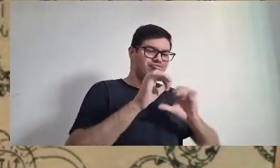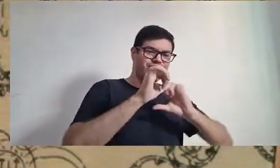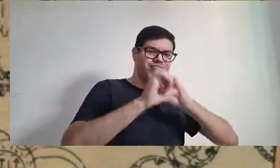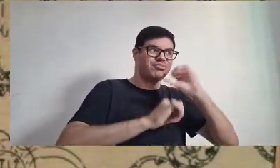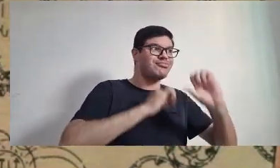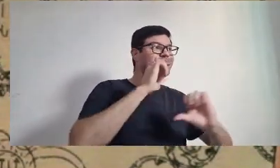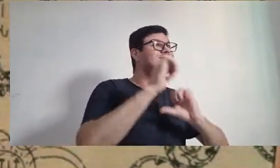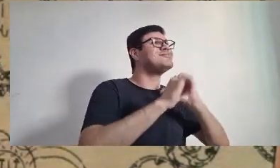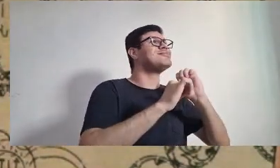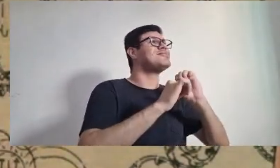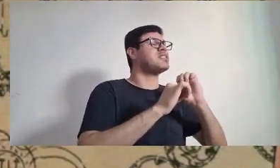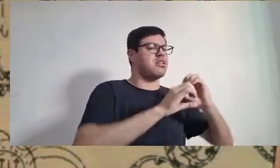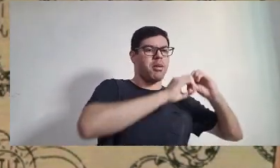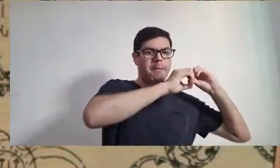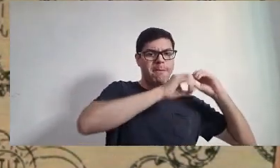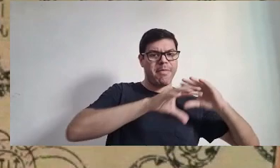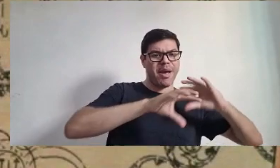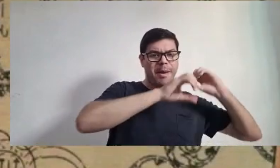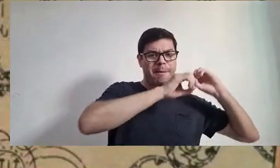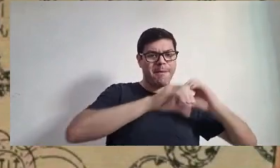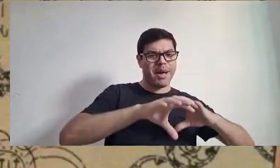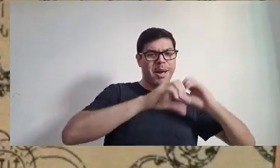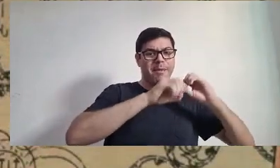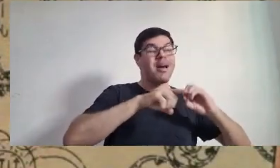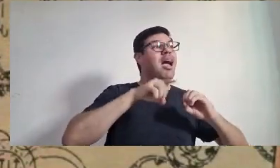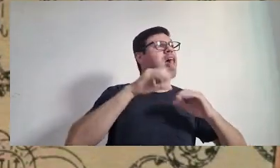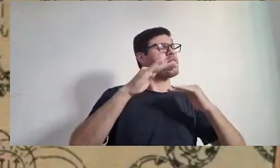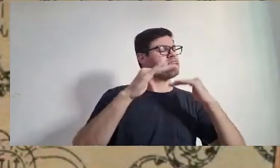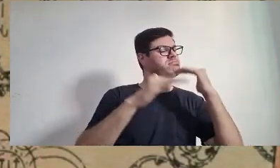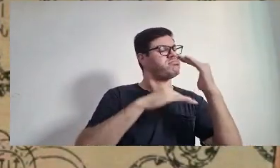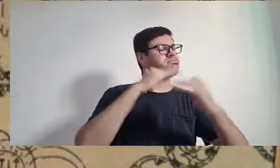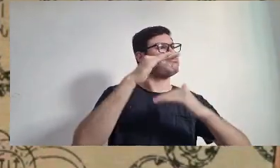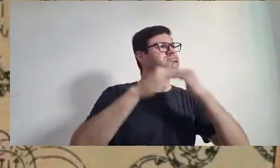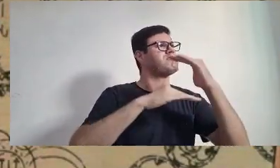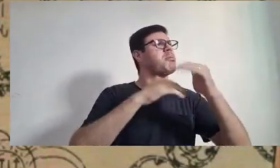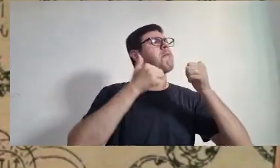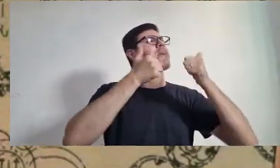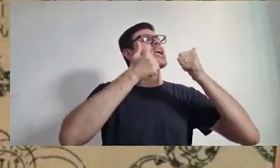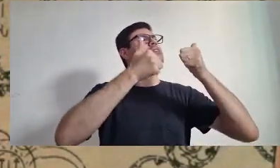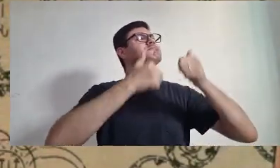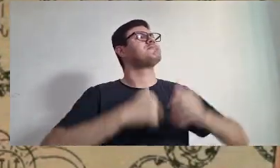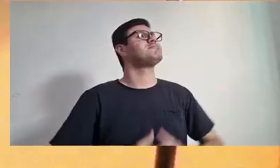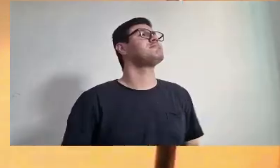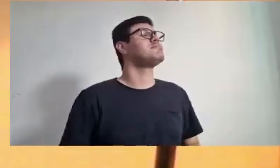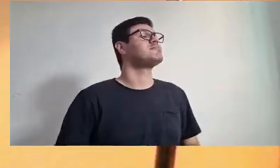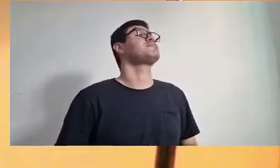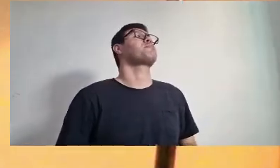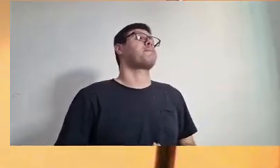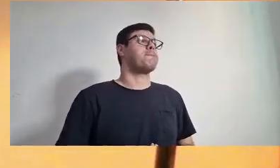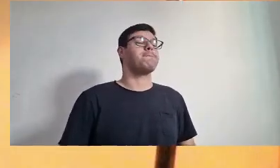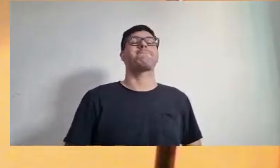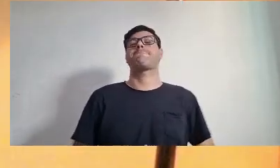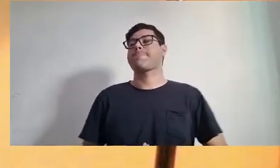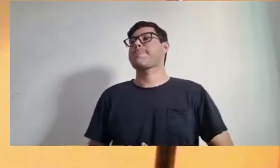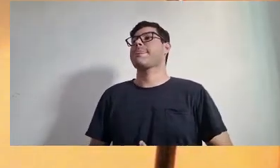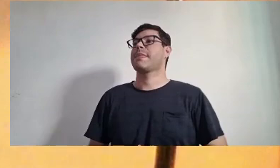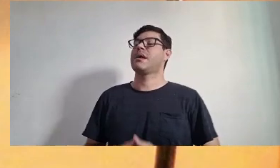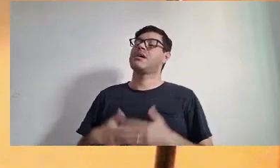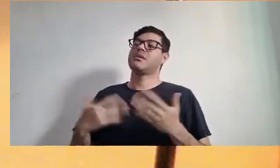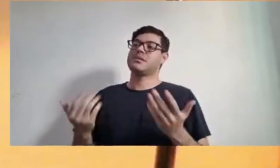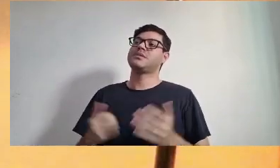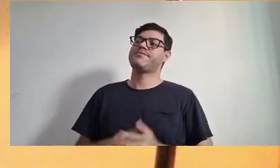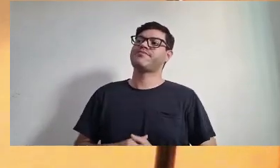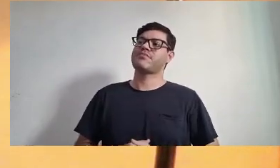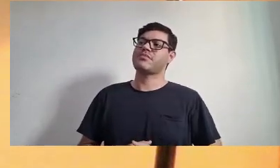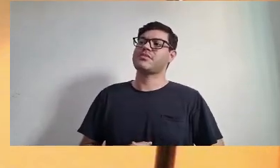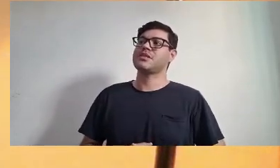nós ensinamos a palavra de Deus e as pessoas prosperam. Muito bem. E a pessoa que está